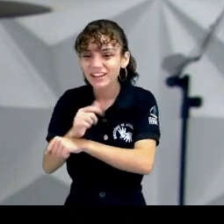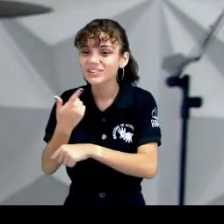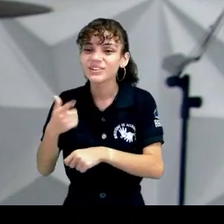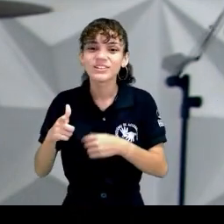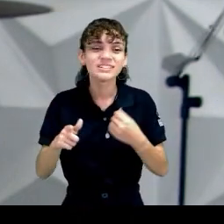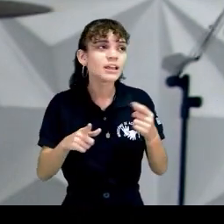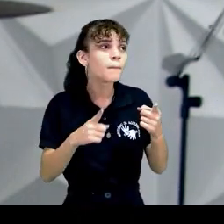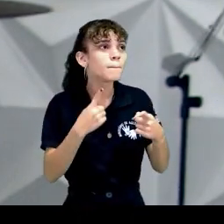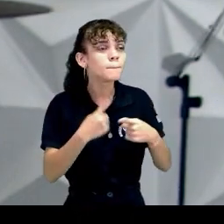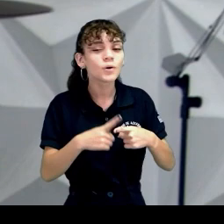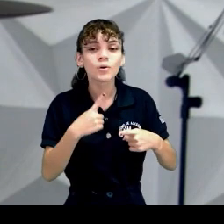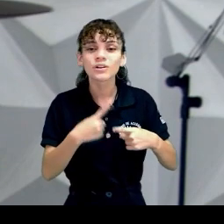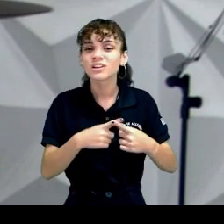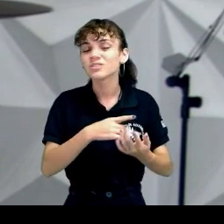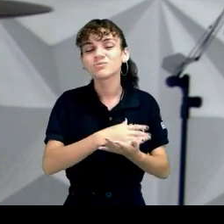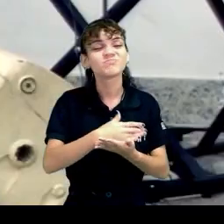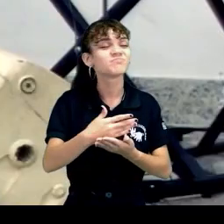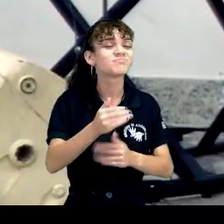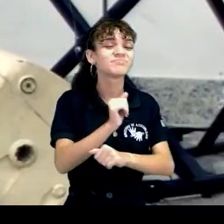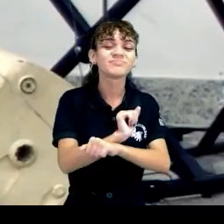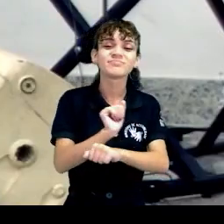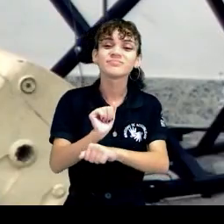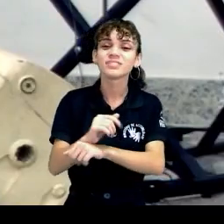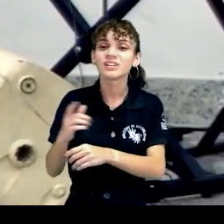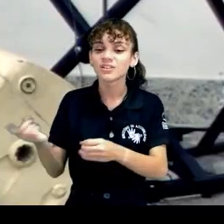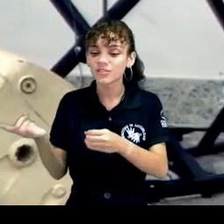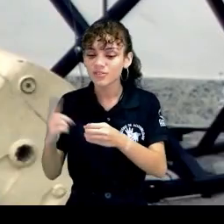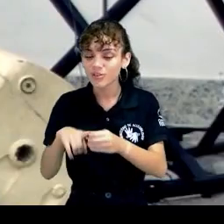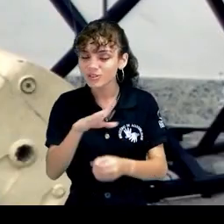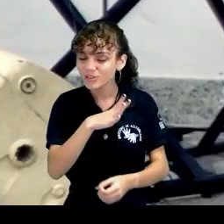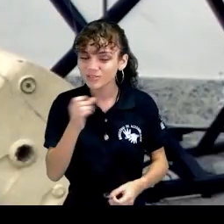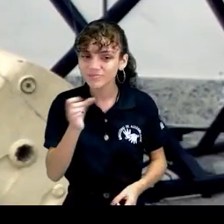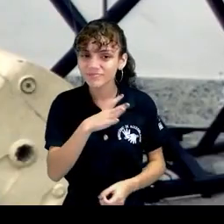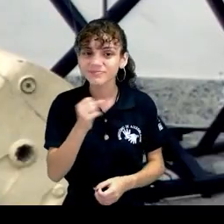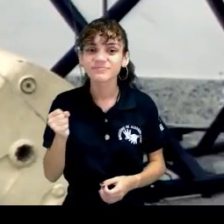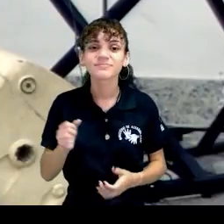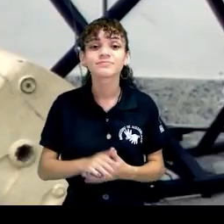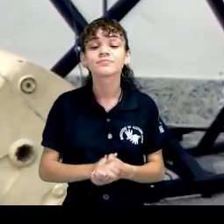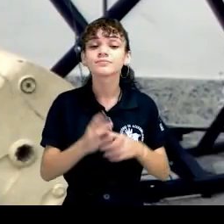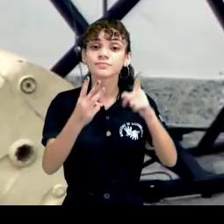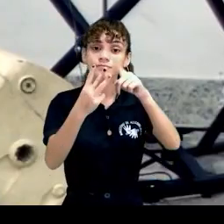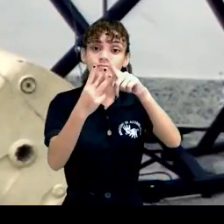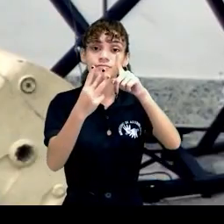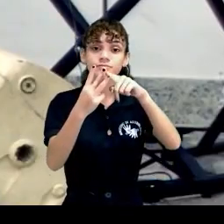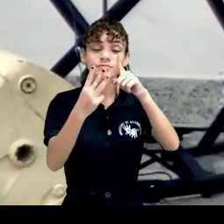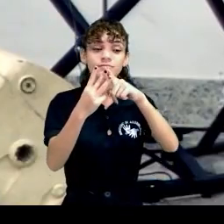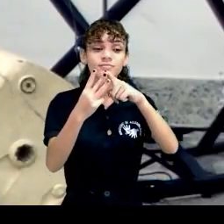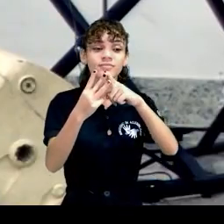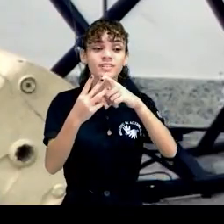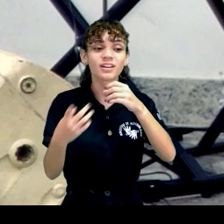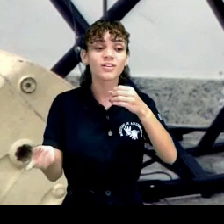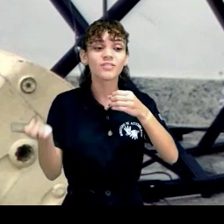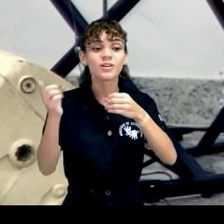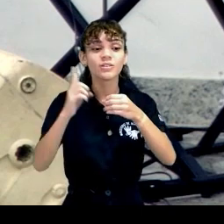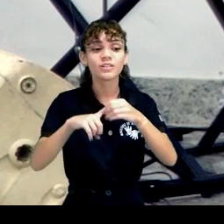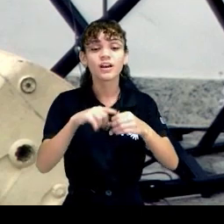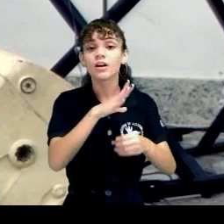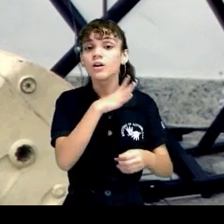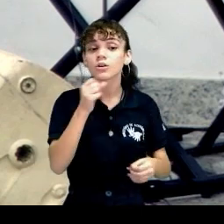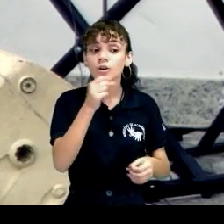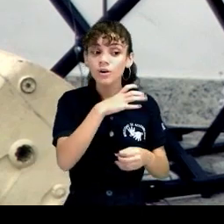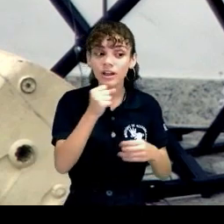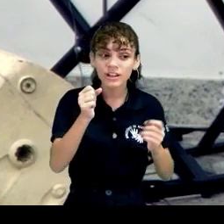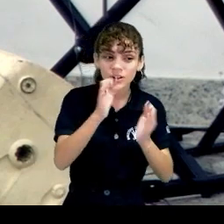o voltar correndo e louvando em alta voz. Tá? Eu não sei se você é desses que gosta de cantar e